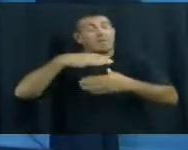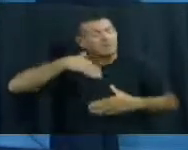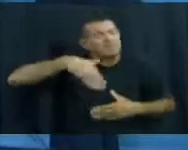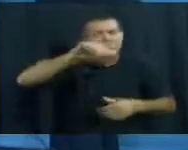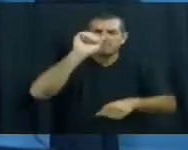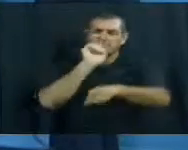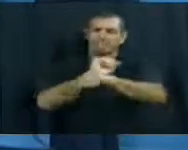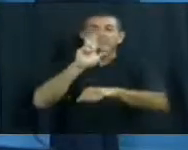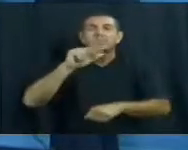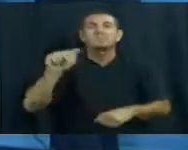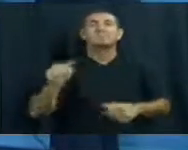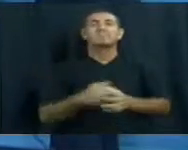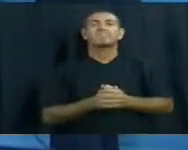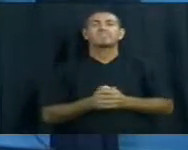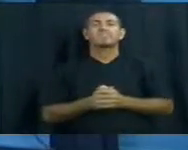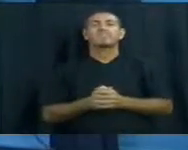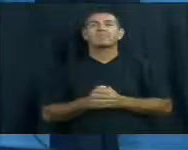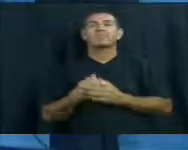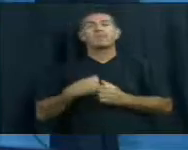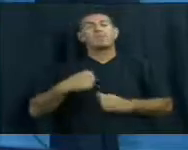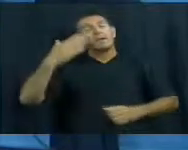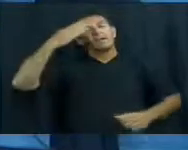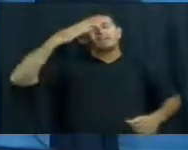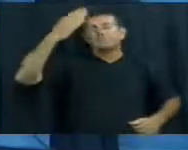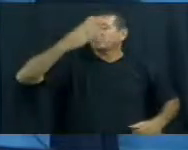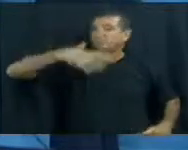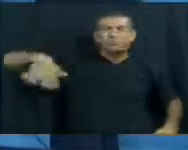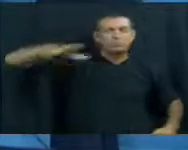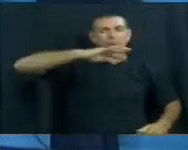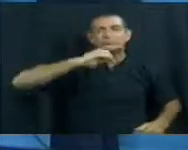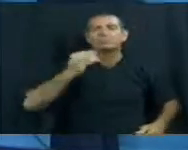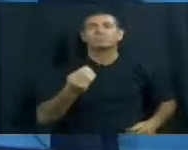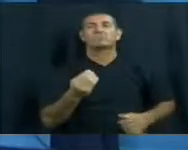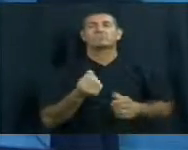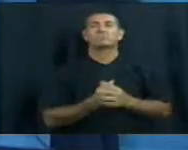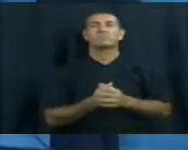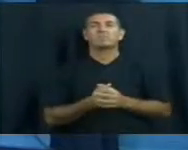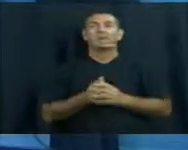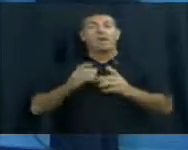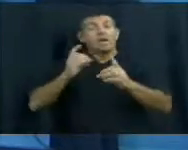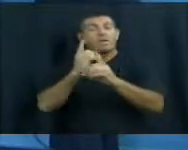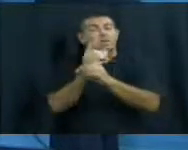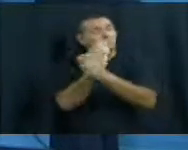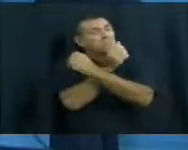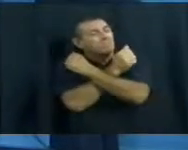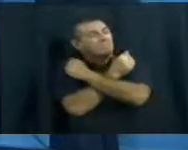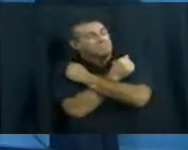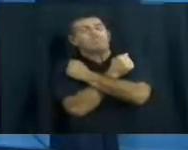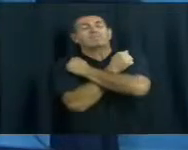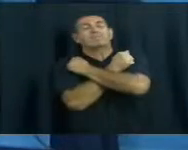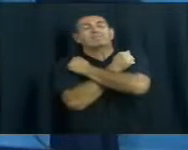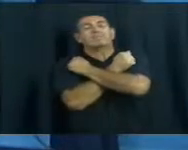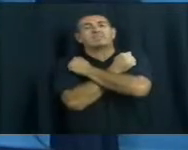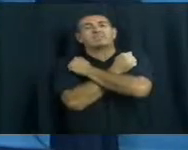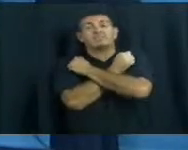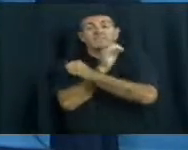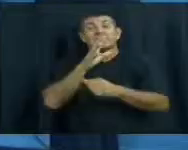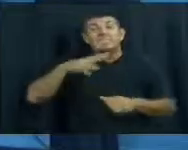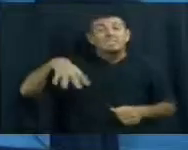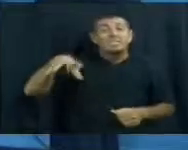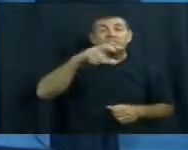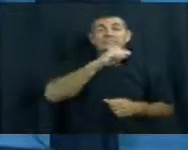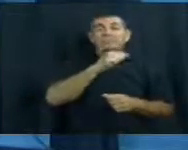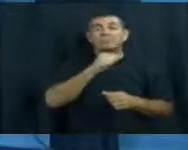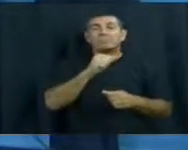continuarmos. Eu dou um viva aos nossos companheiros, como os que eu encontro nos abraços fraternos de todos vocês no